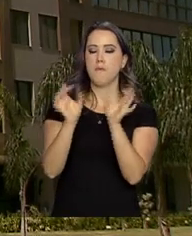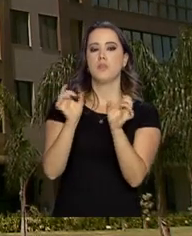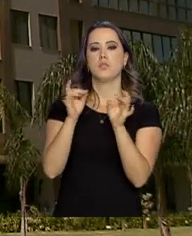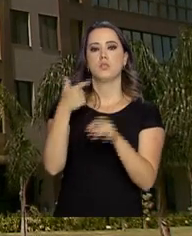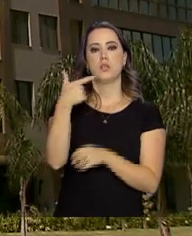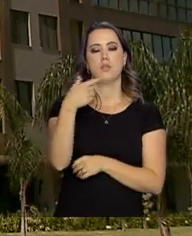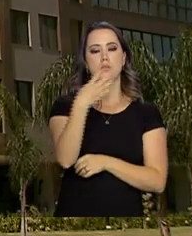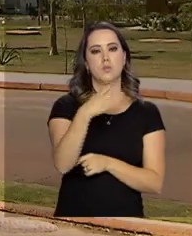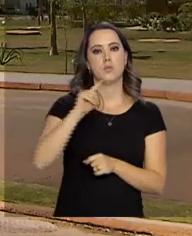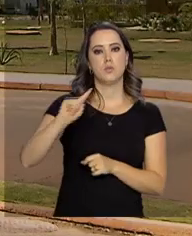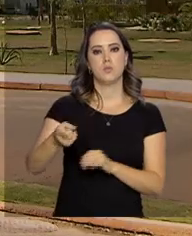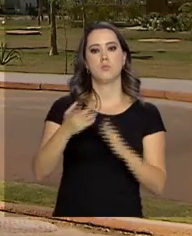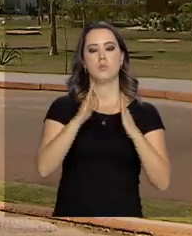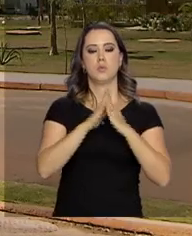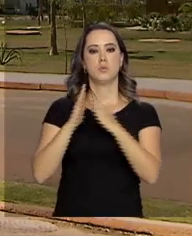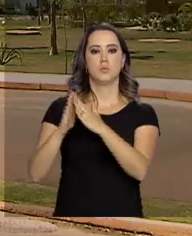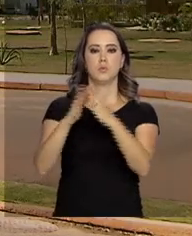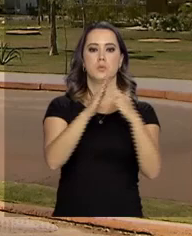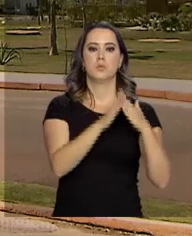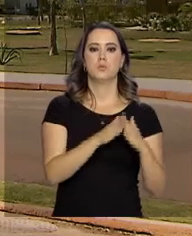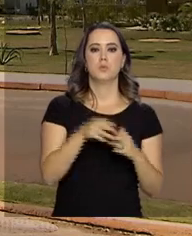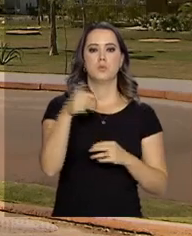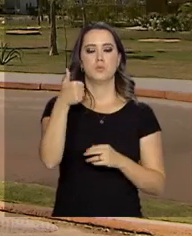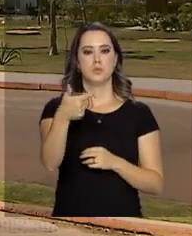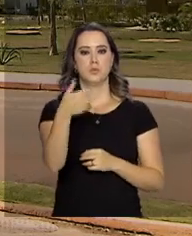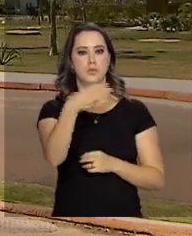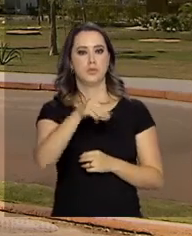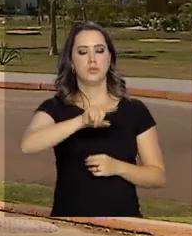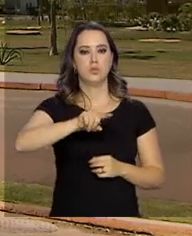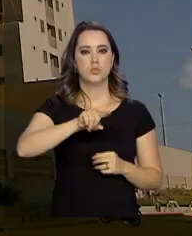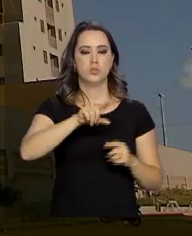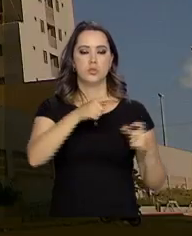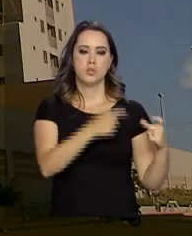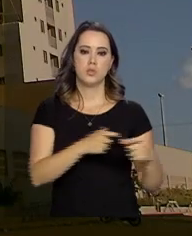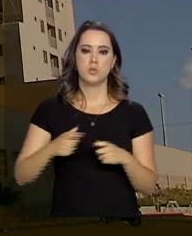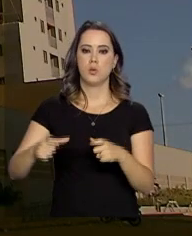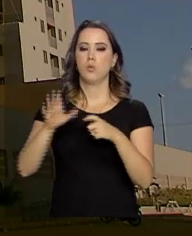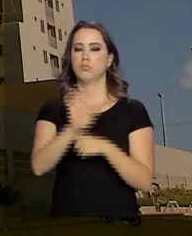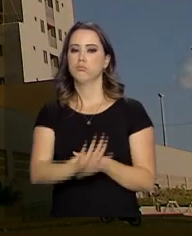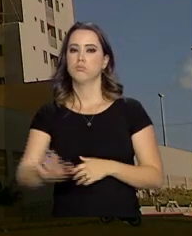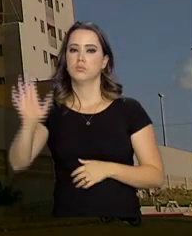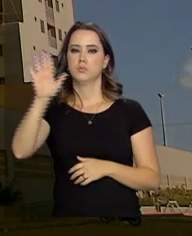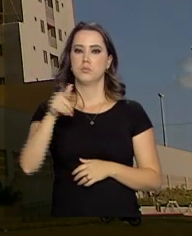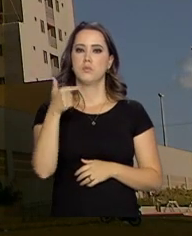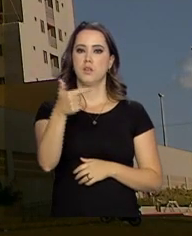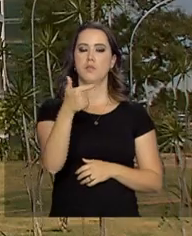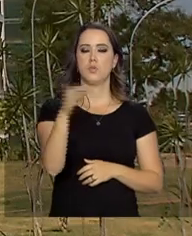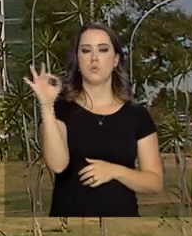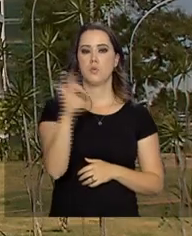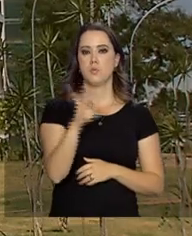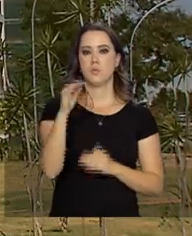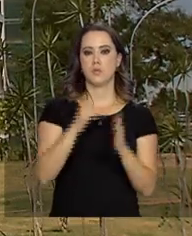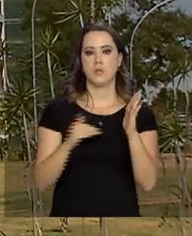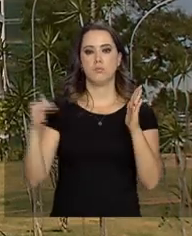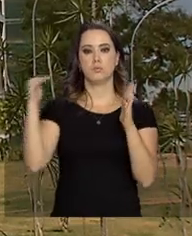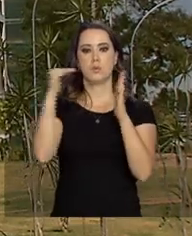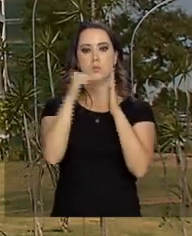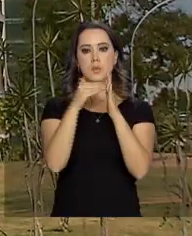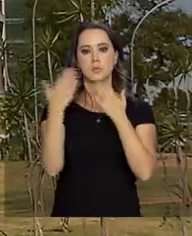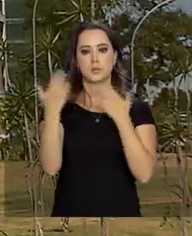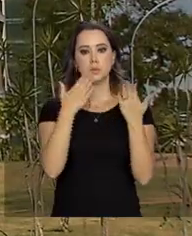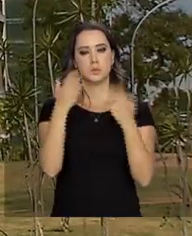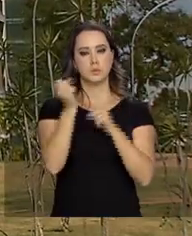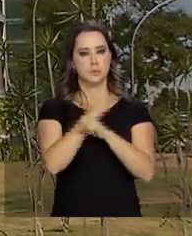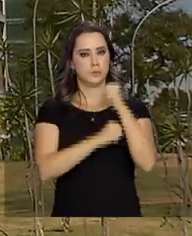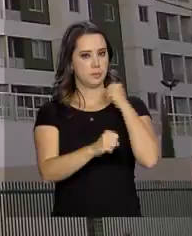unidades residenciais nas 23 regiões do país pesquisadas 22% a mais em relação ao mesmo período